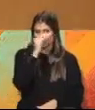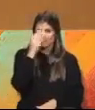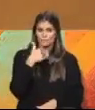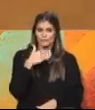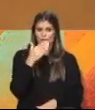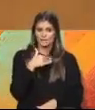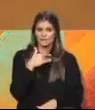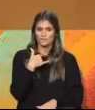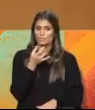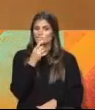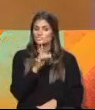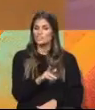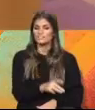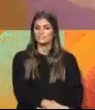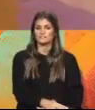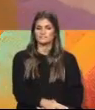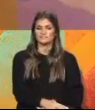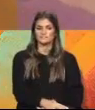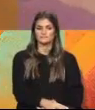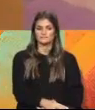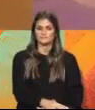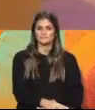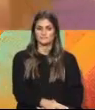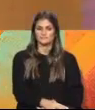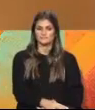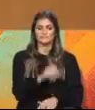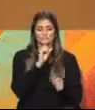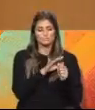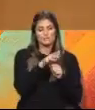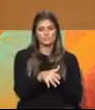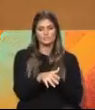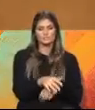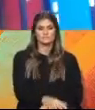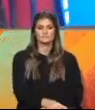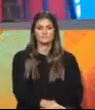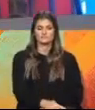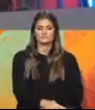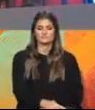que deixei atrás do mar.